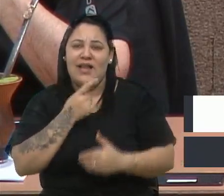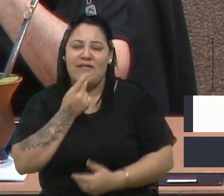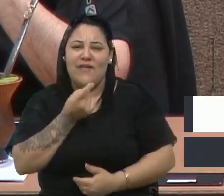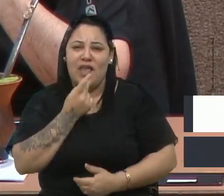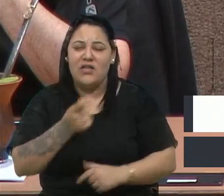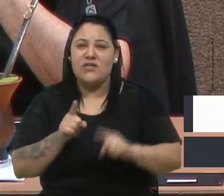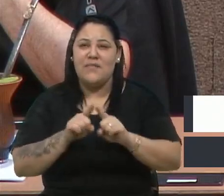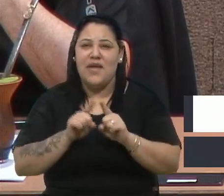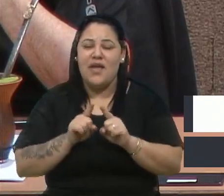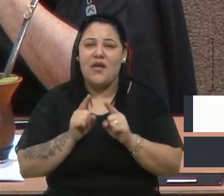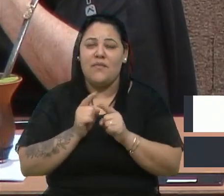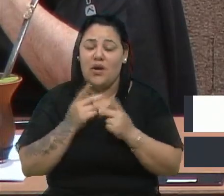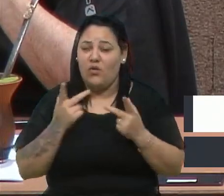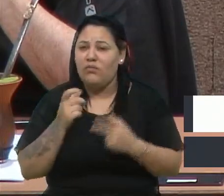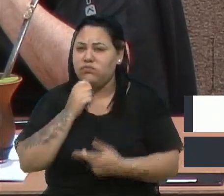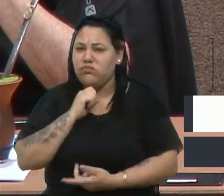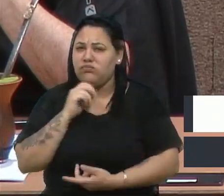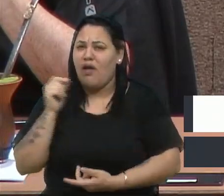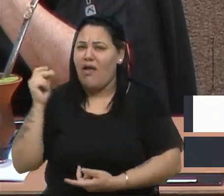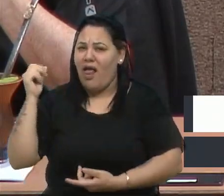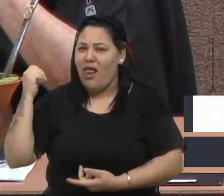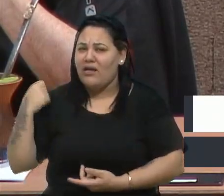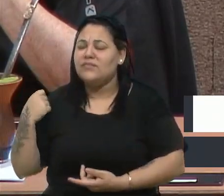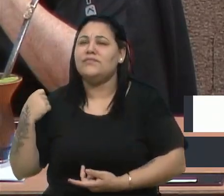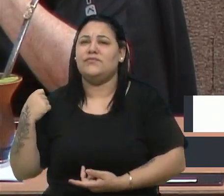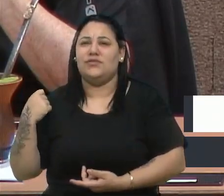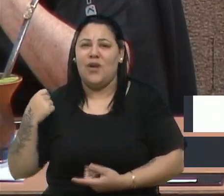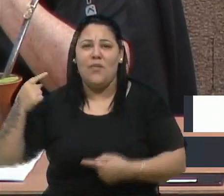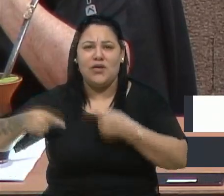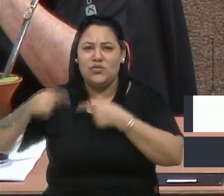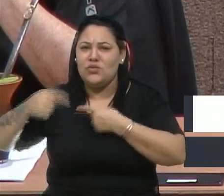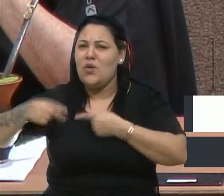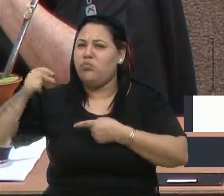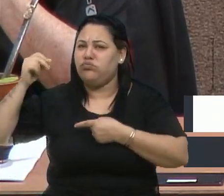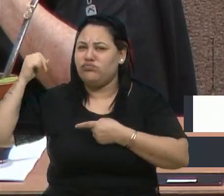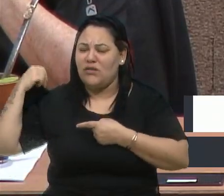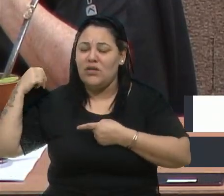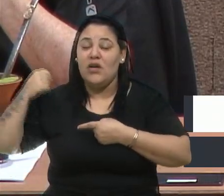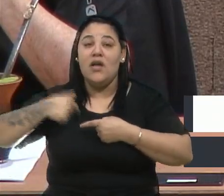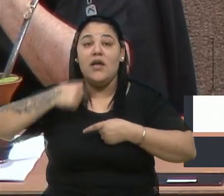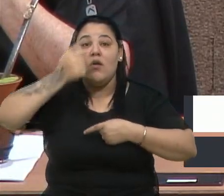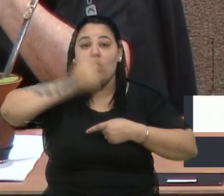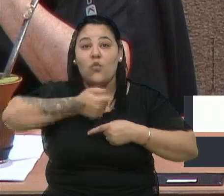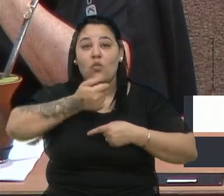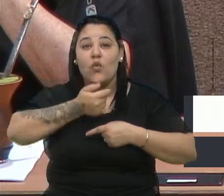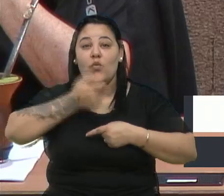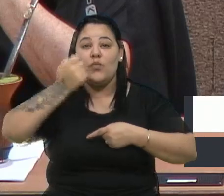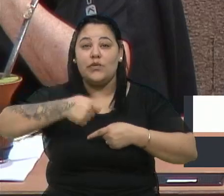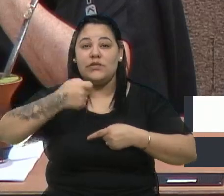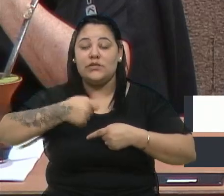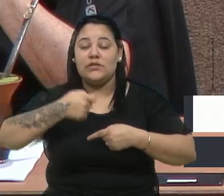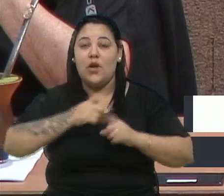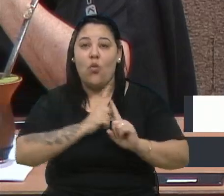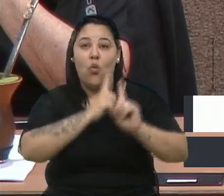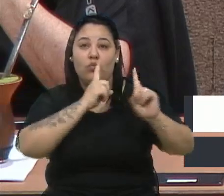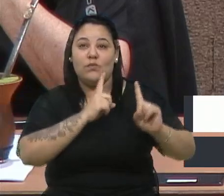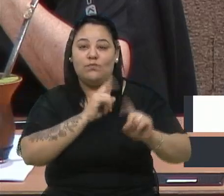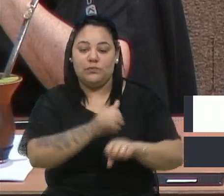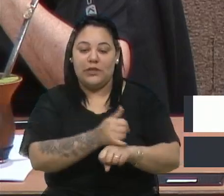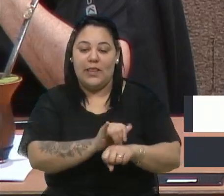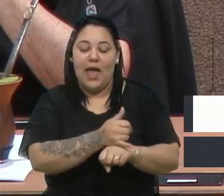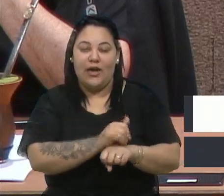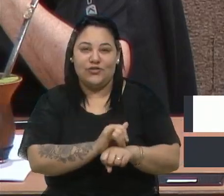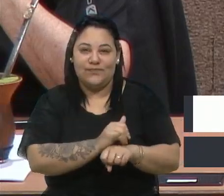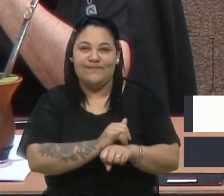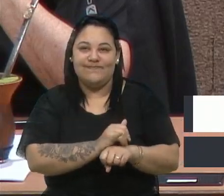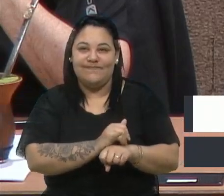uma coisa já antiga, já uma questão antiga, uma discussão antiga, que eu acho que a gente deveria encontrar uma fórmula